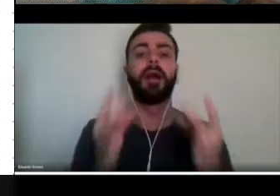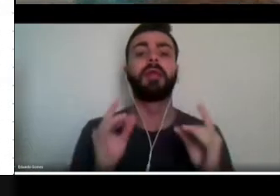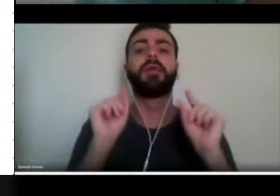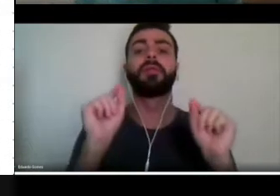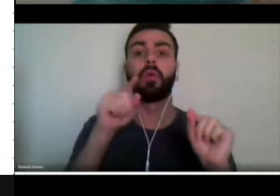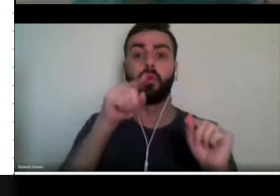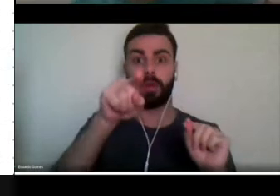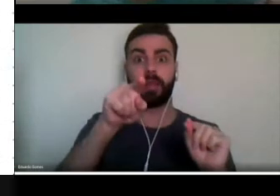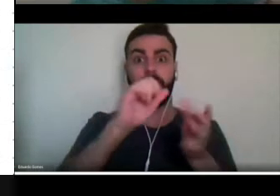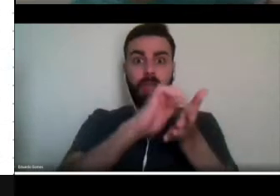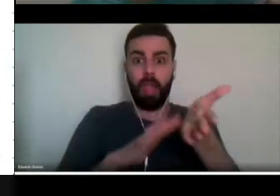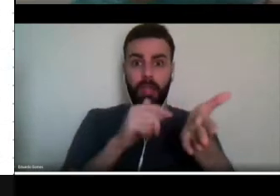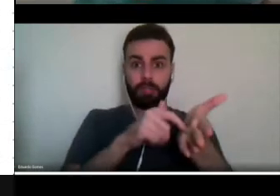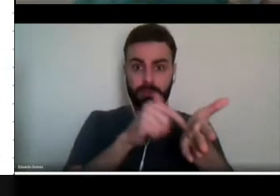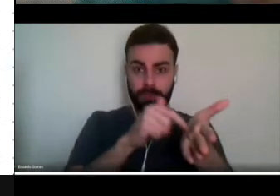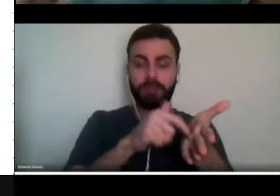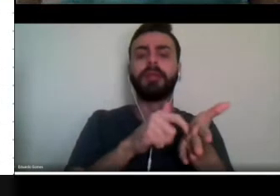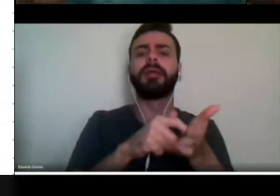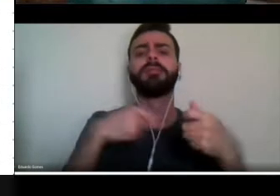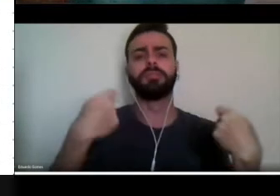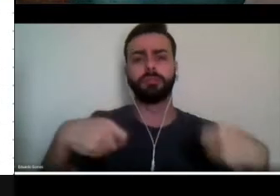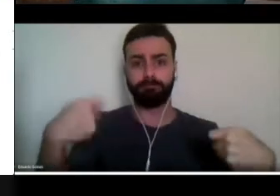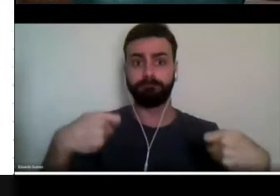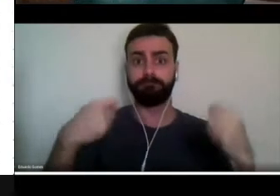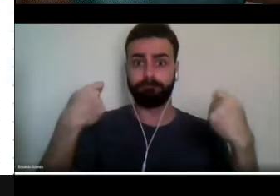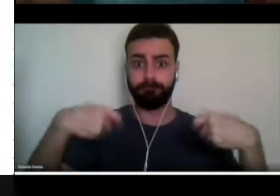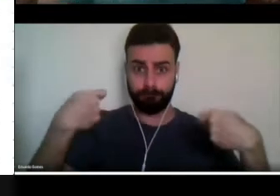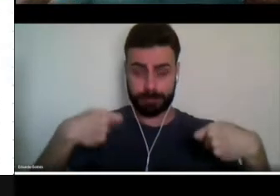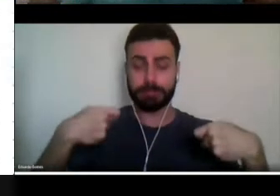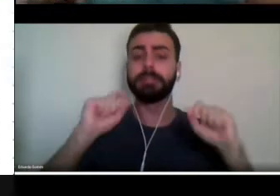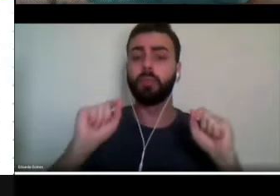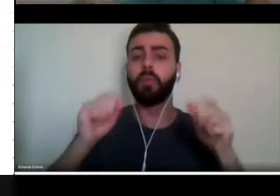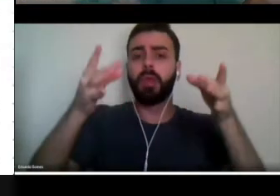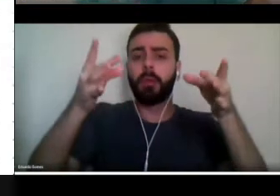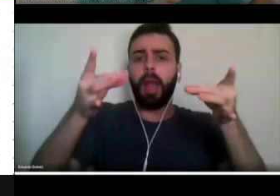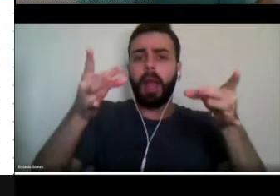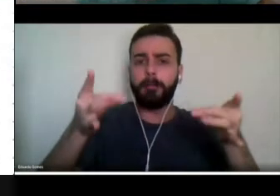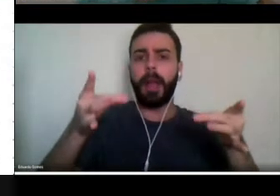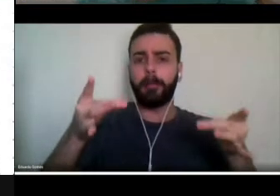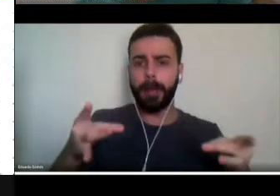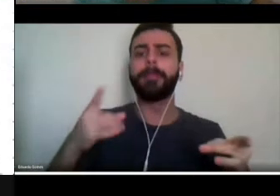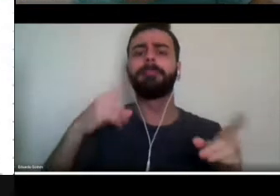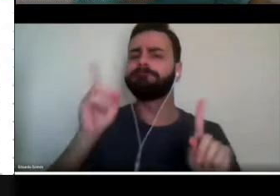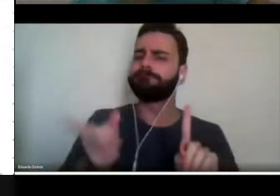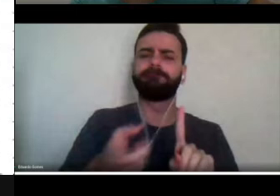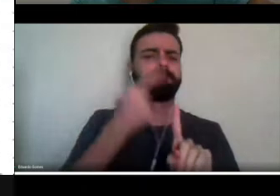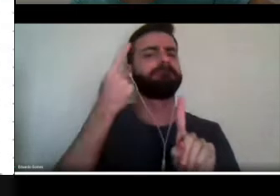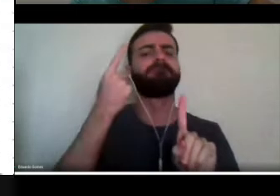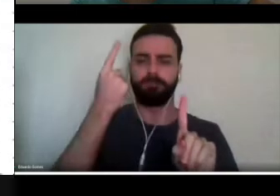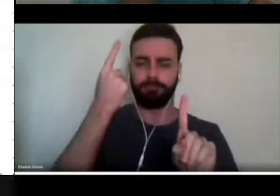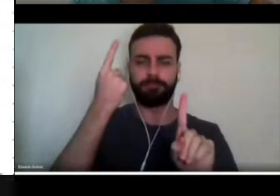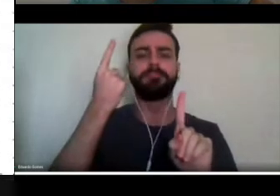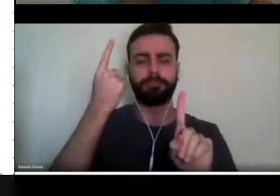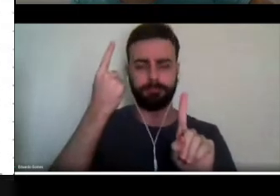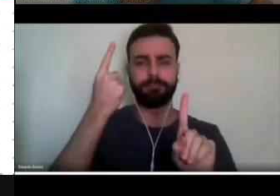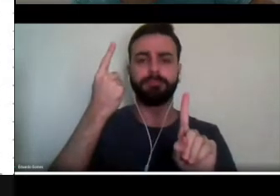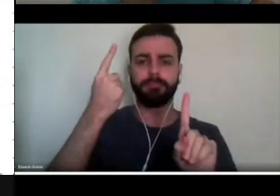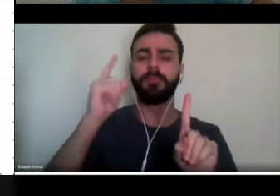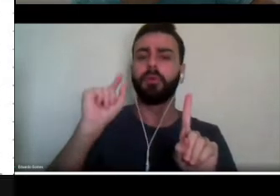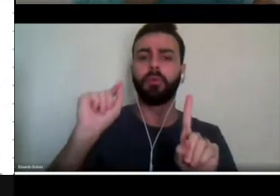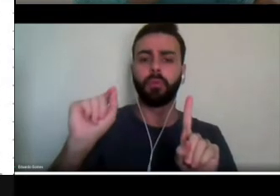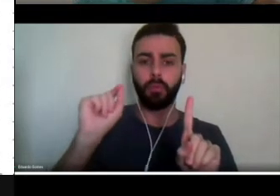eu conseguir resolver esse problema, a primeira coisa que eu tenho que fazer é esse esquema aqui,